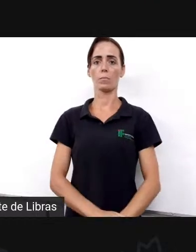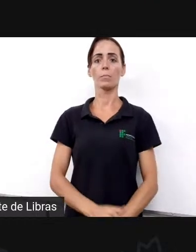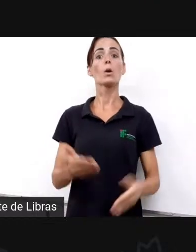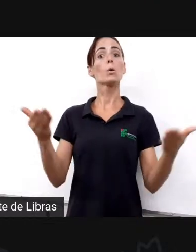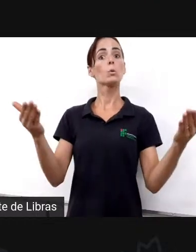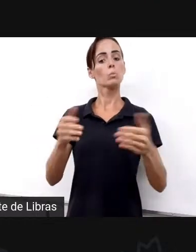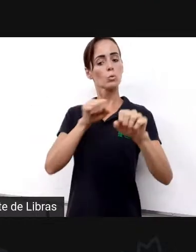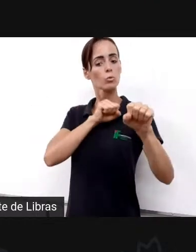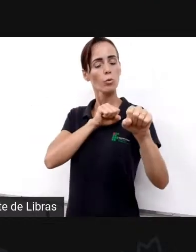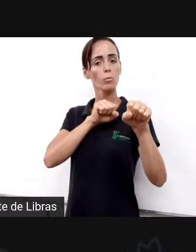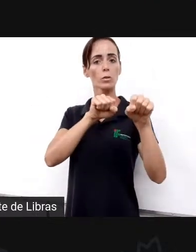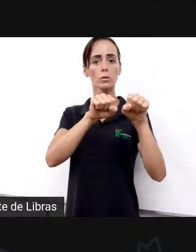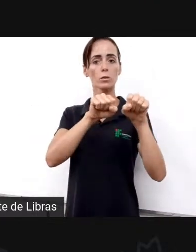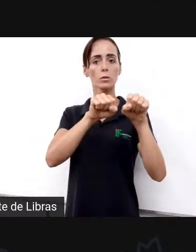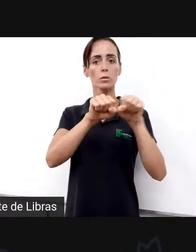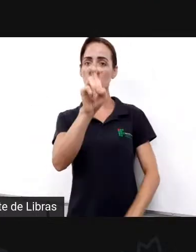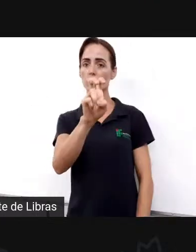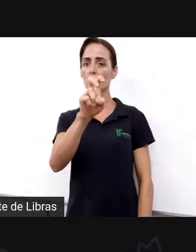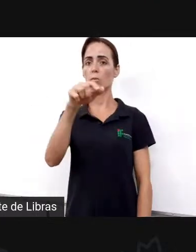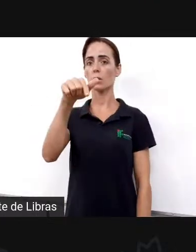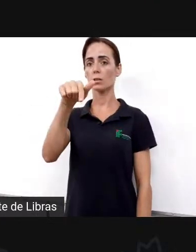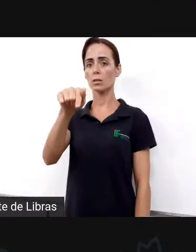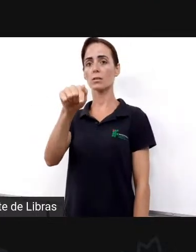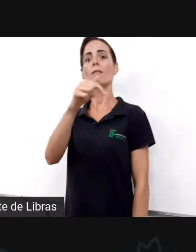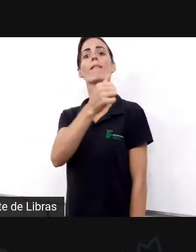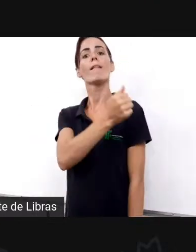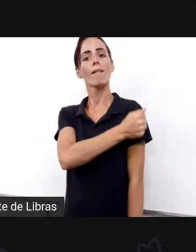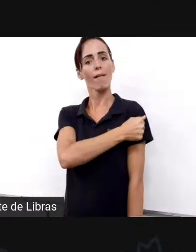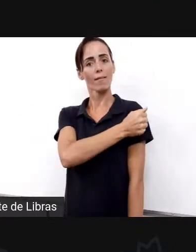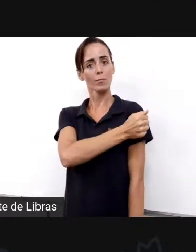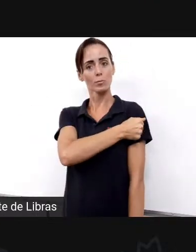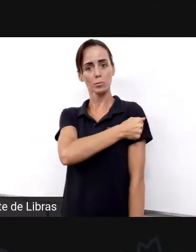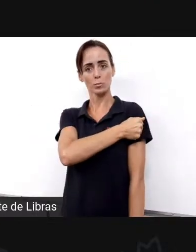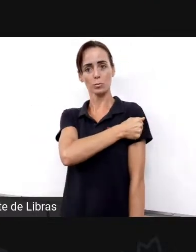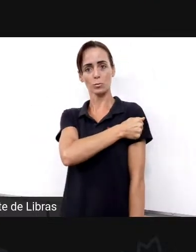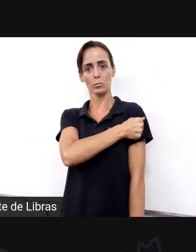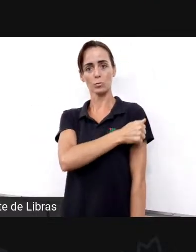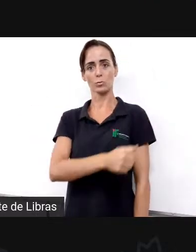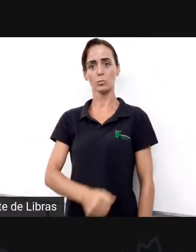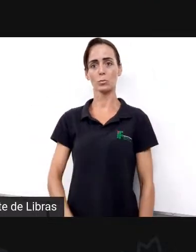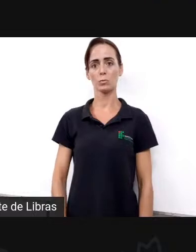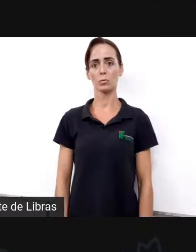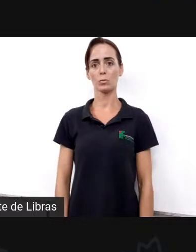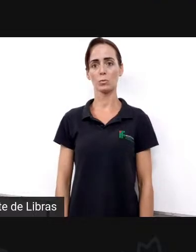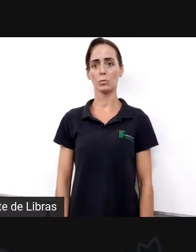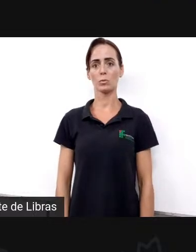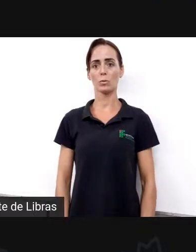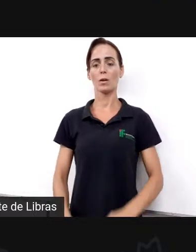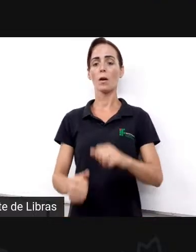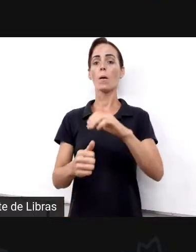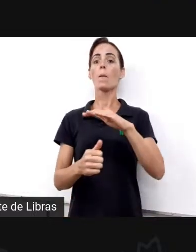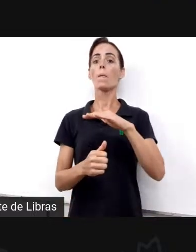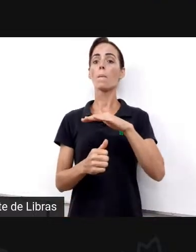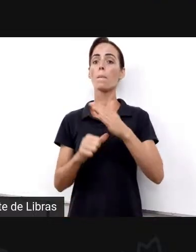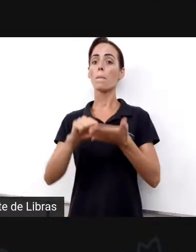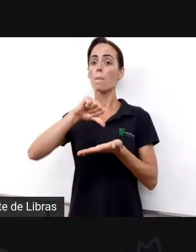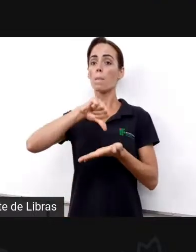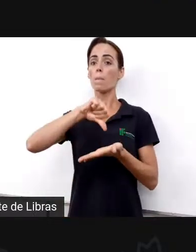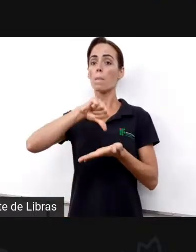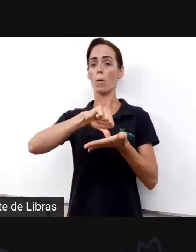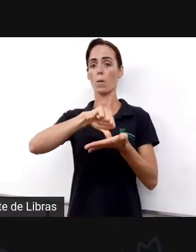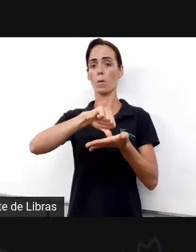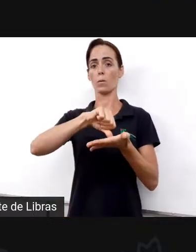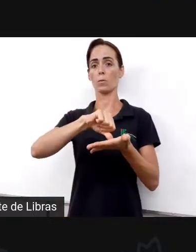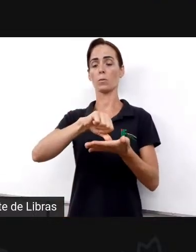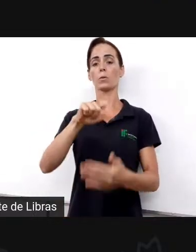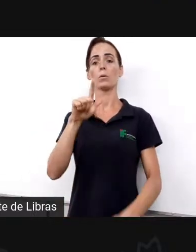conosco 57 estudantes, sendo do Polo de Giruá e 29 do Polo